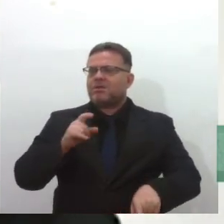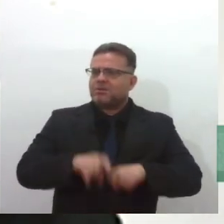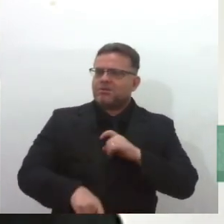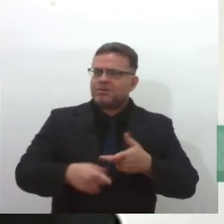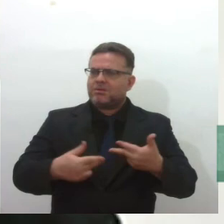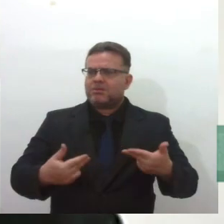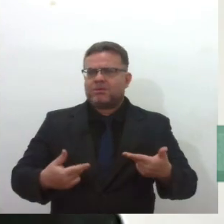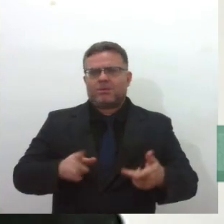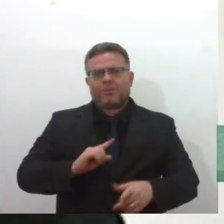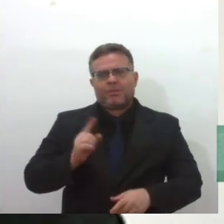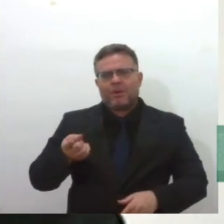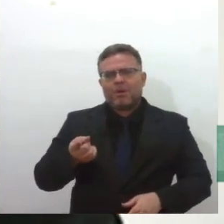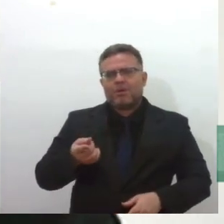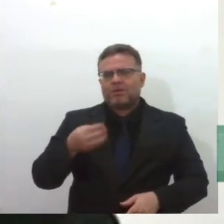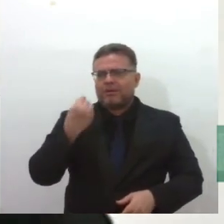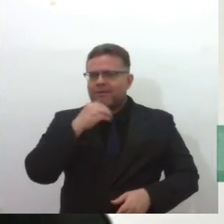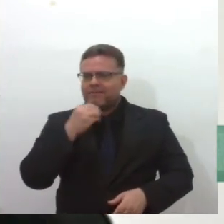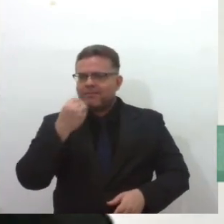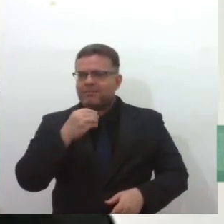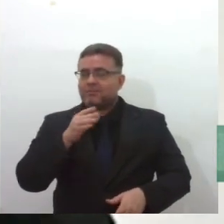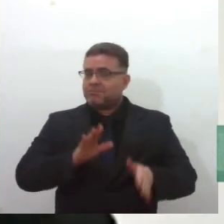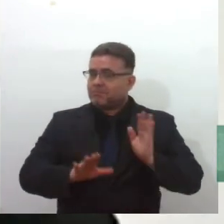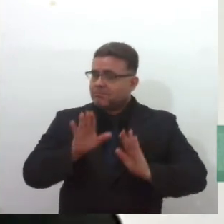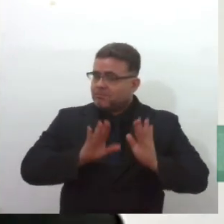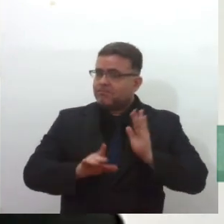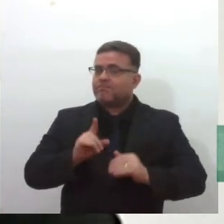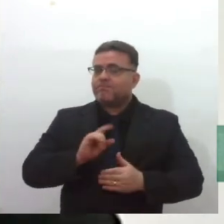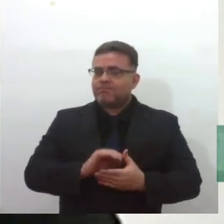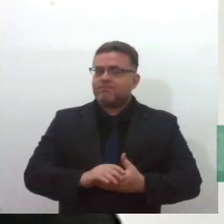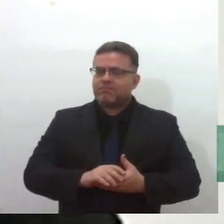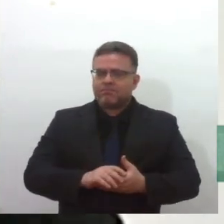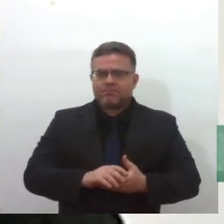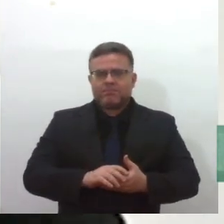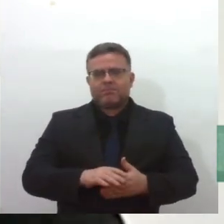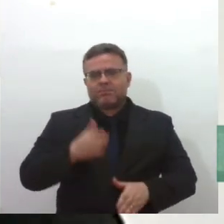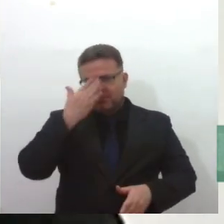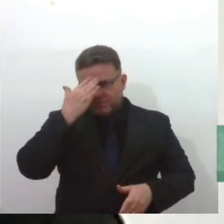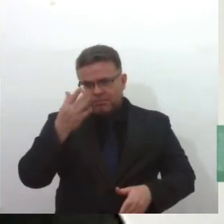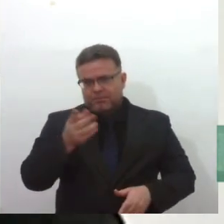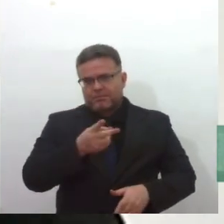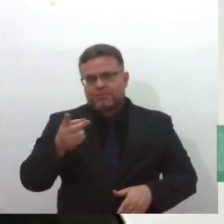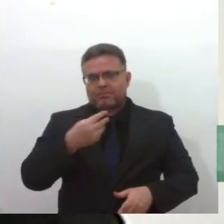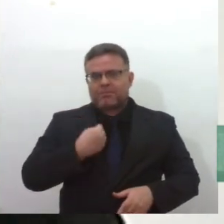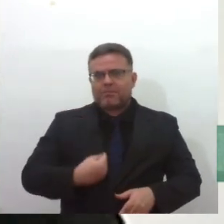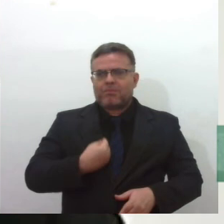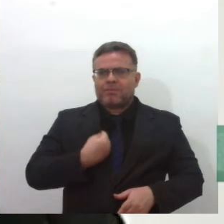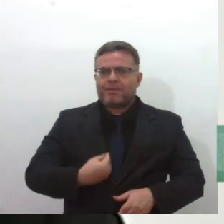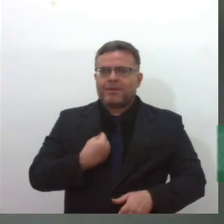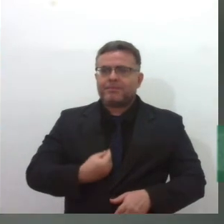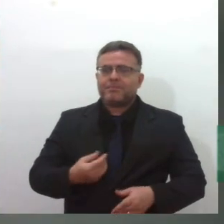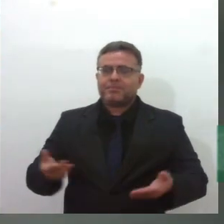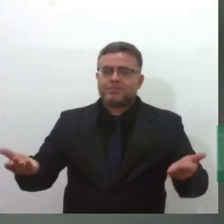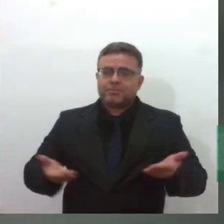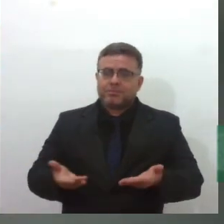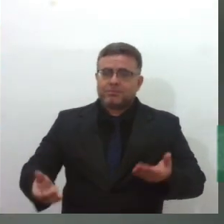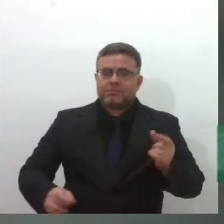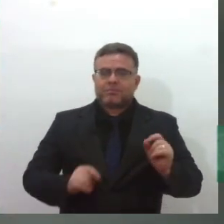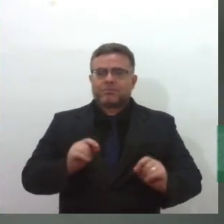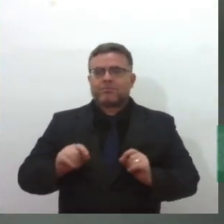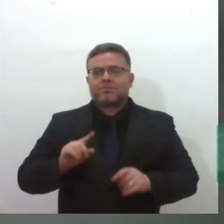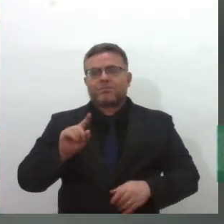debatendo essa questão que é muito importante. Gostaria muito de agradecer a participação de cada um de vocês aqui. A gente